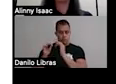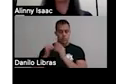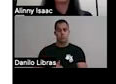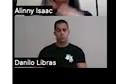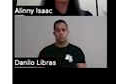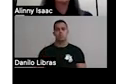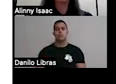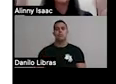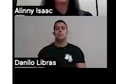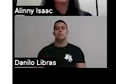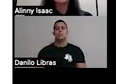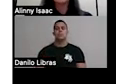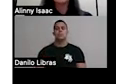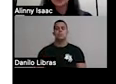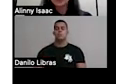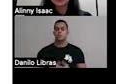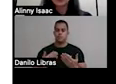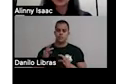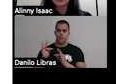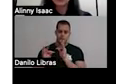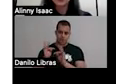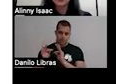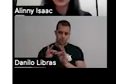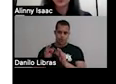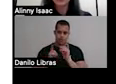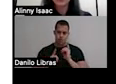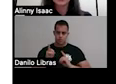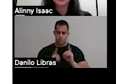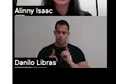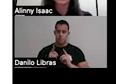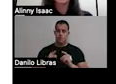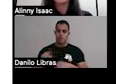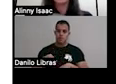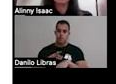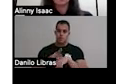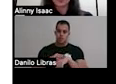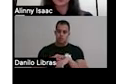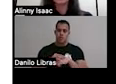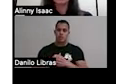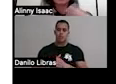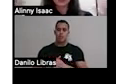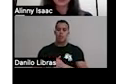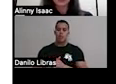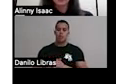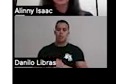respeito, portanto, ao tratamento, né, da depressão, a depressão ela é uma doença que, né,